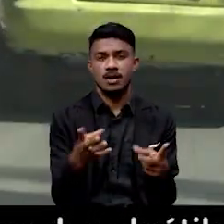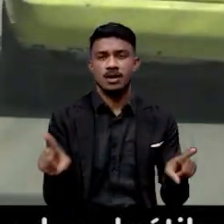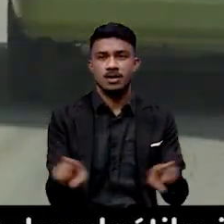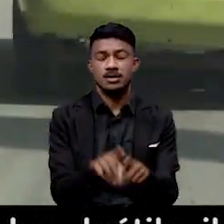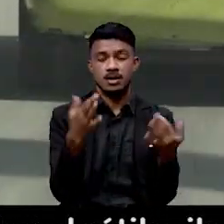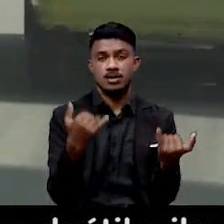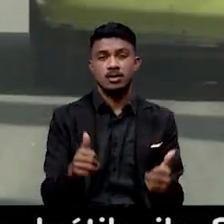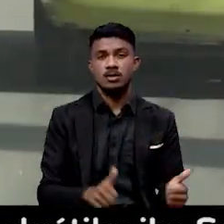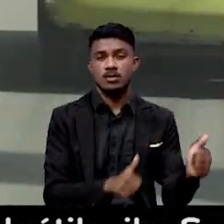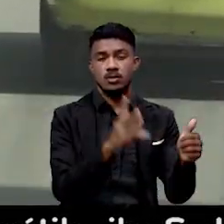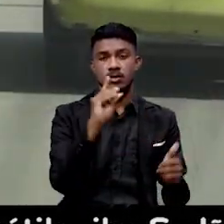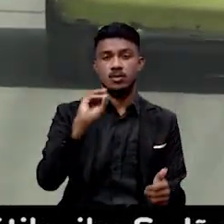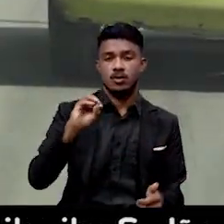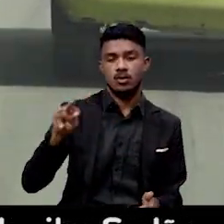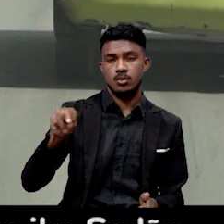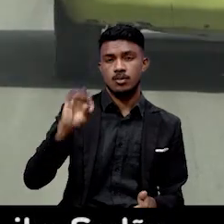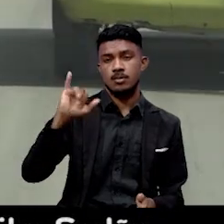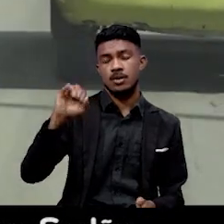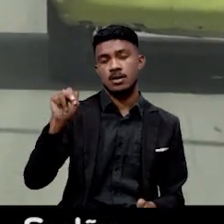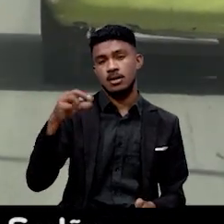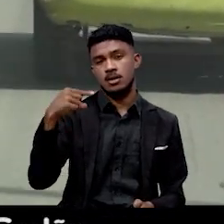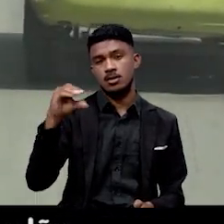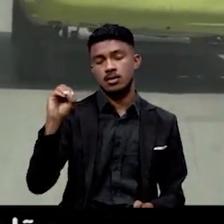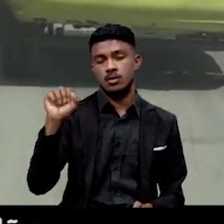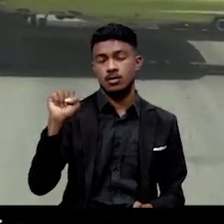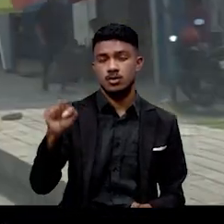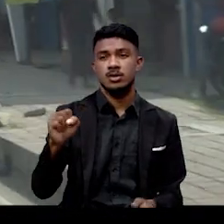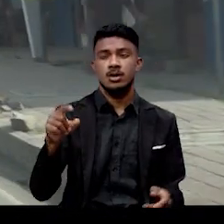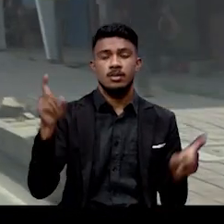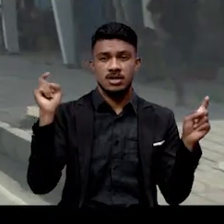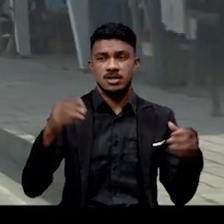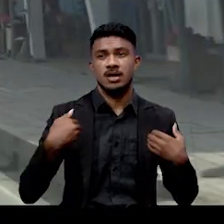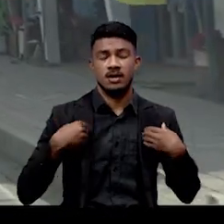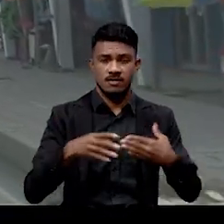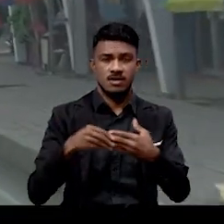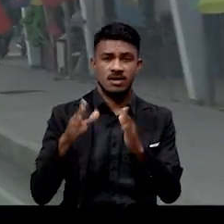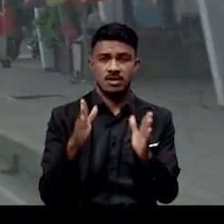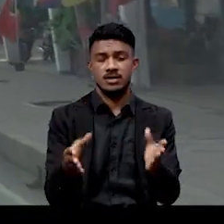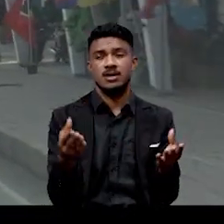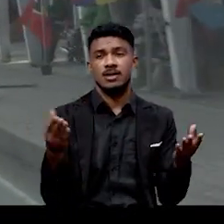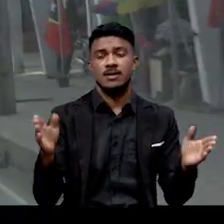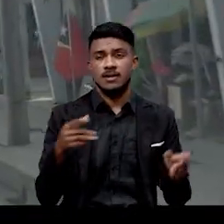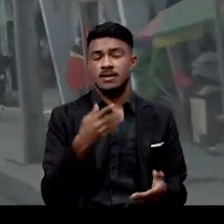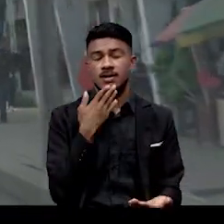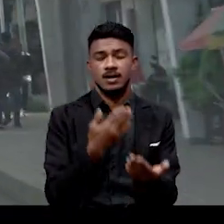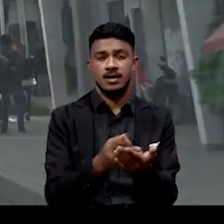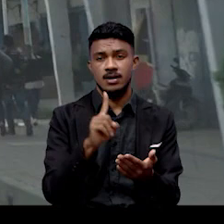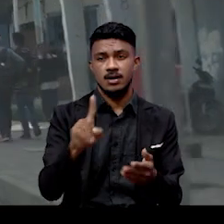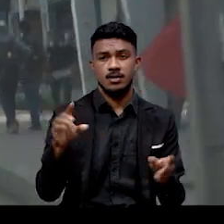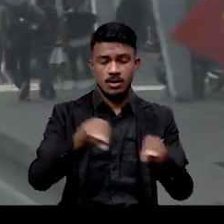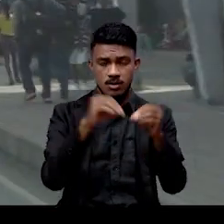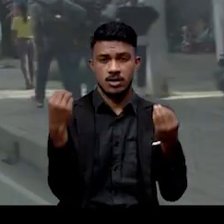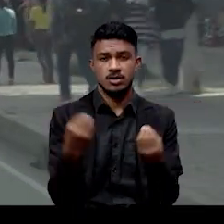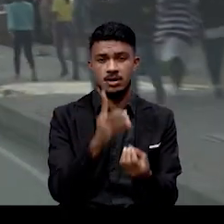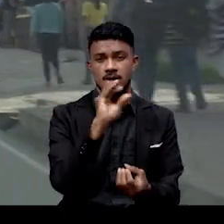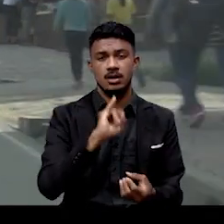Tuir Domingos Katak precisa ia liderança de Equida, qualificado no ia capacidade máximo, atu organiza cidade Dili